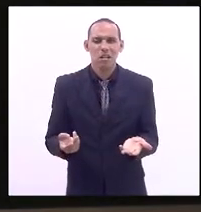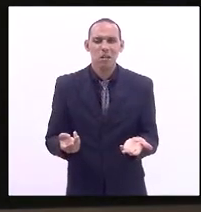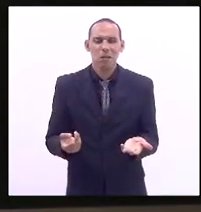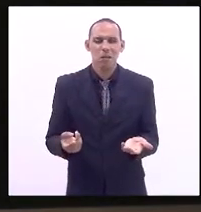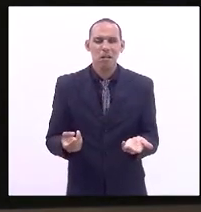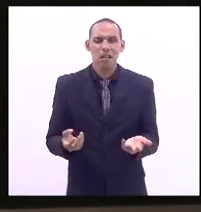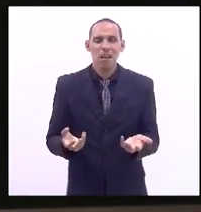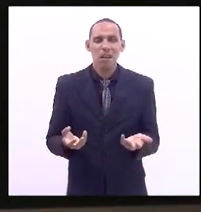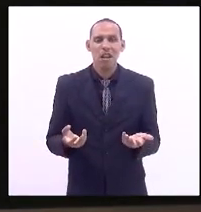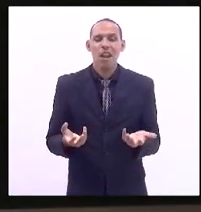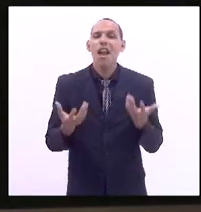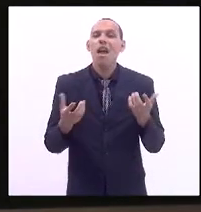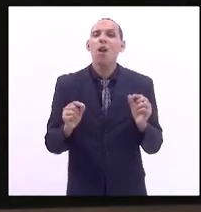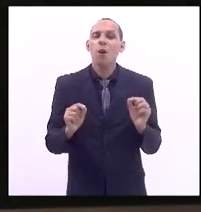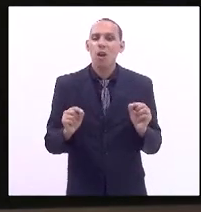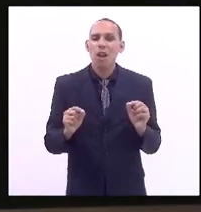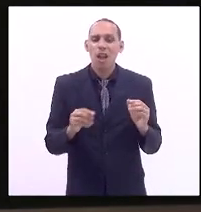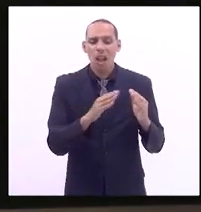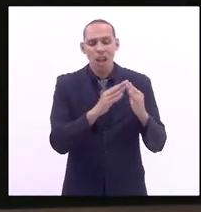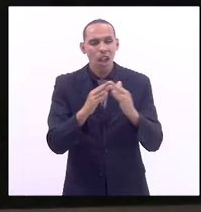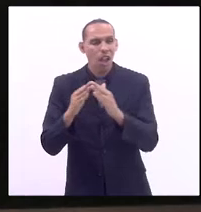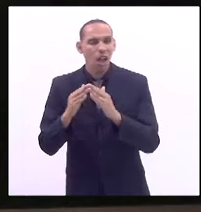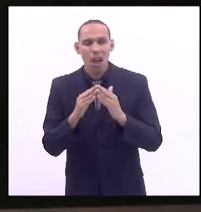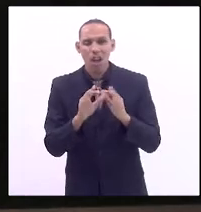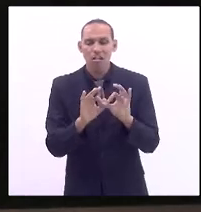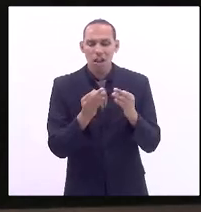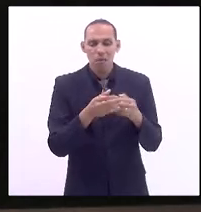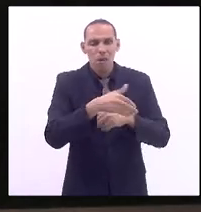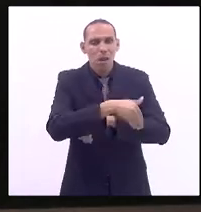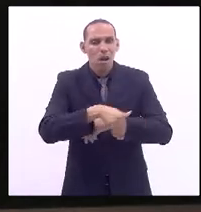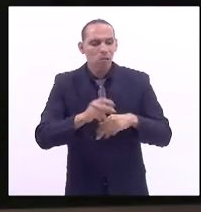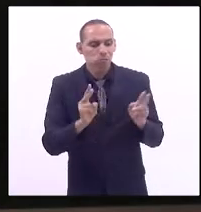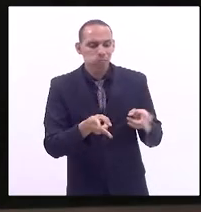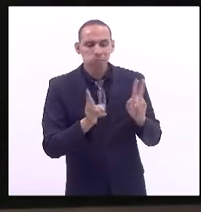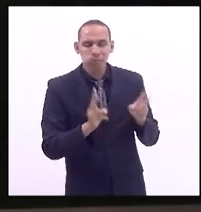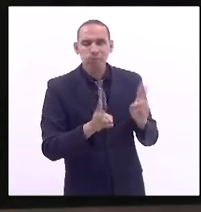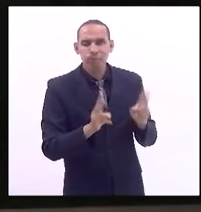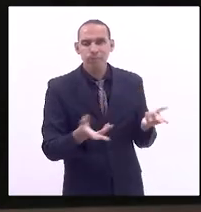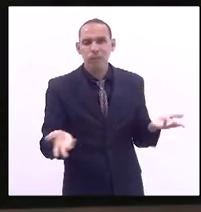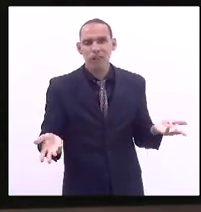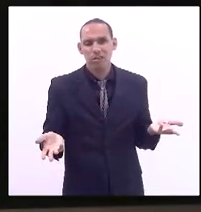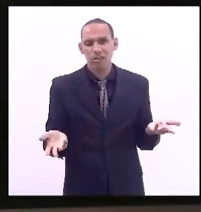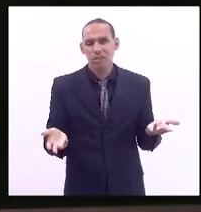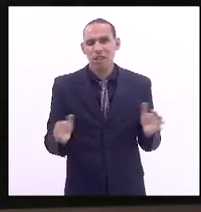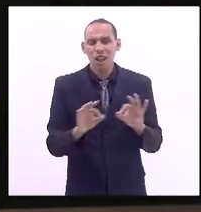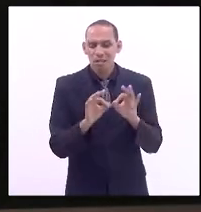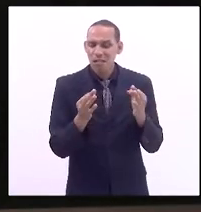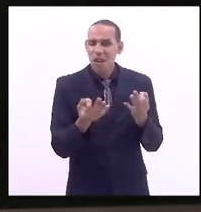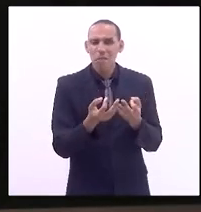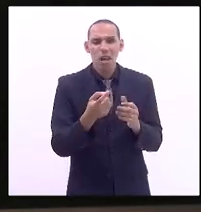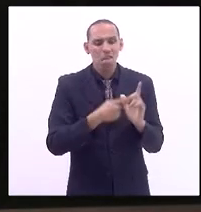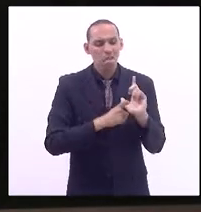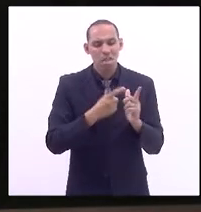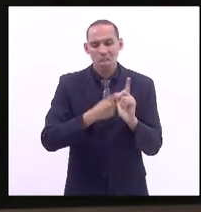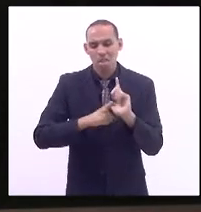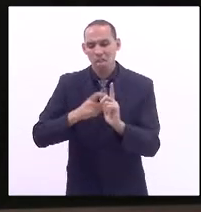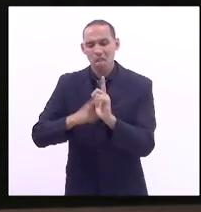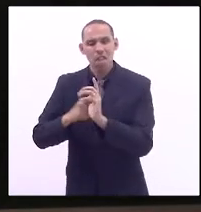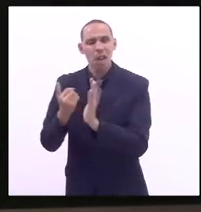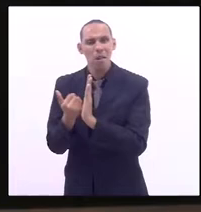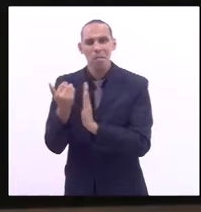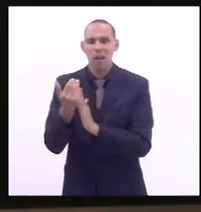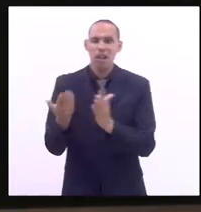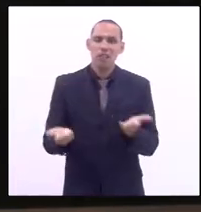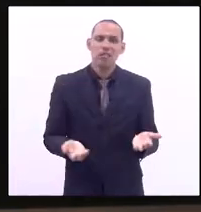Há muitas famílias na rua né as famílias brasileiras estão cada vez mais individados